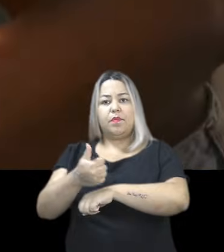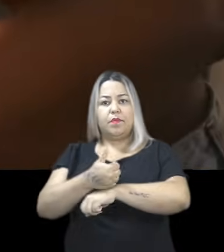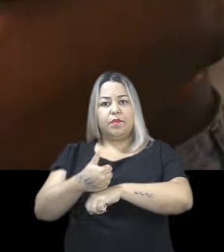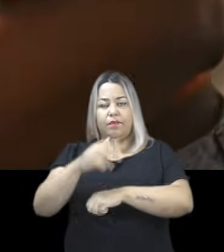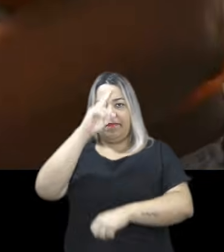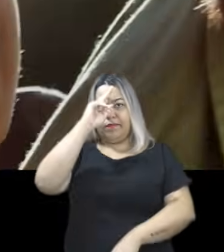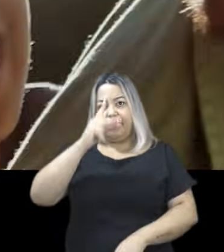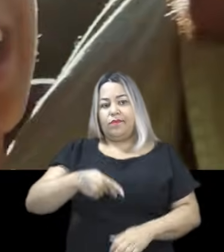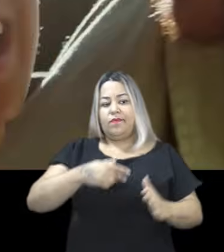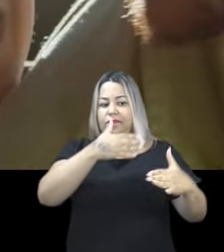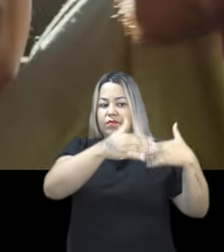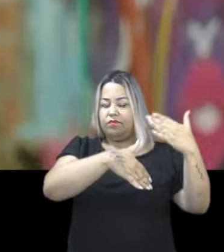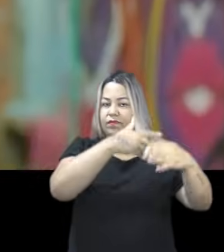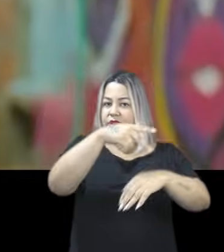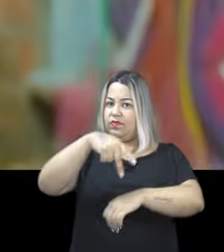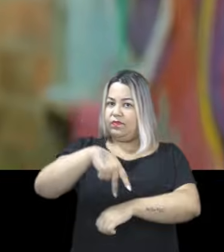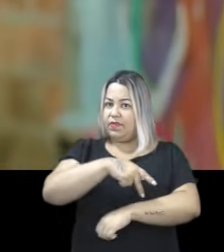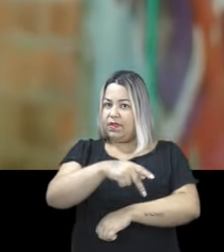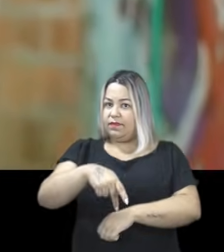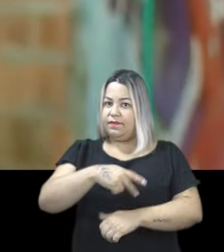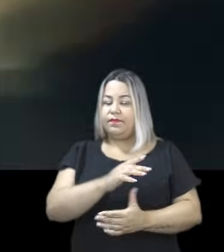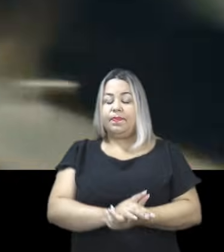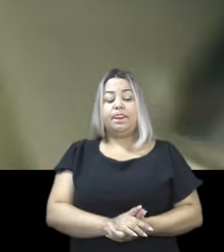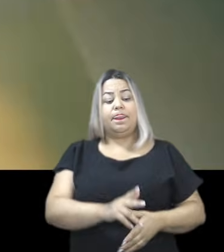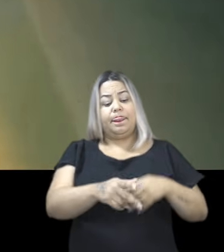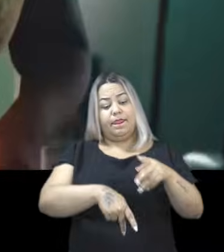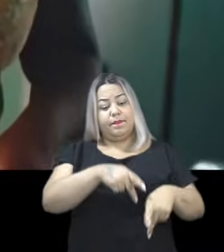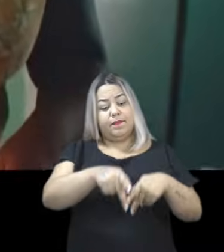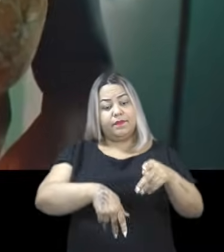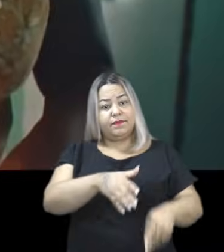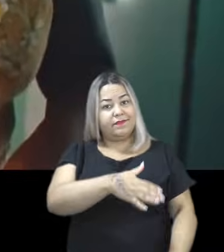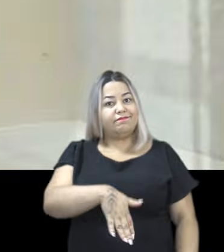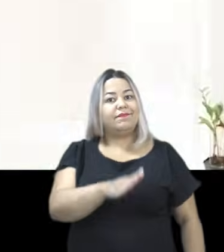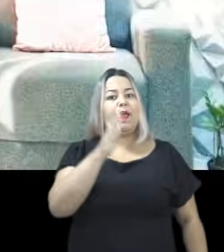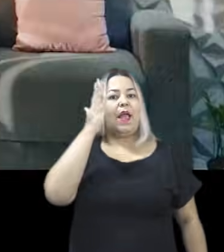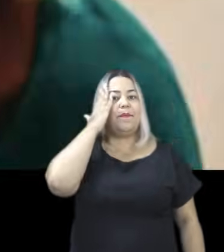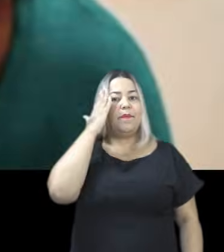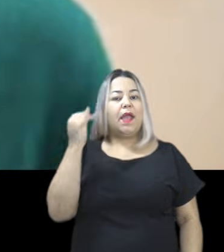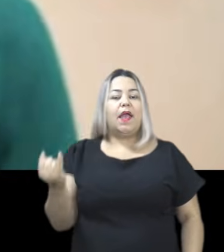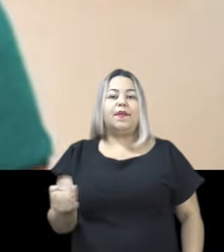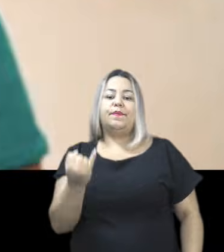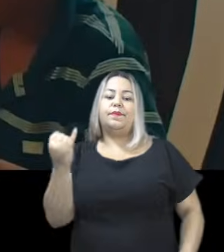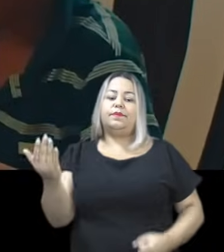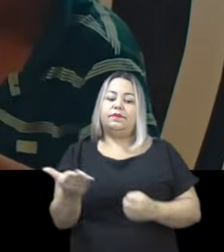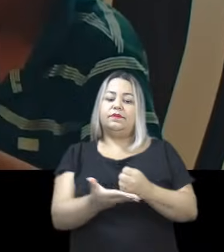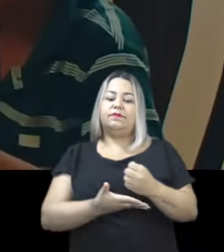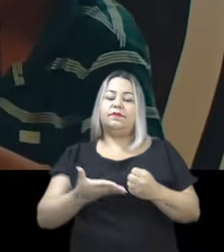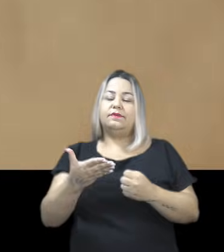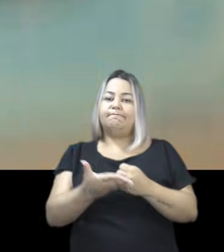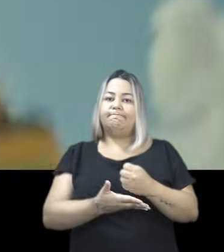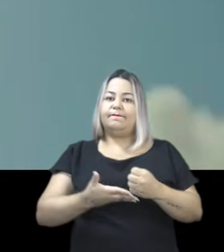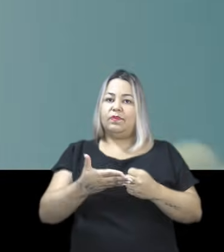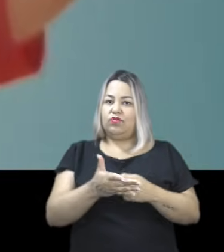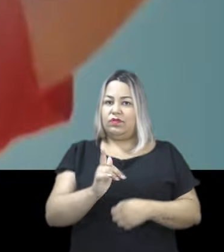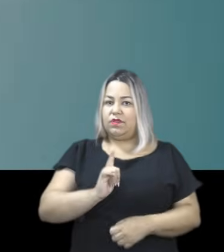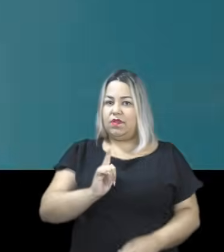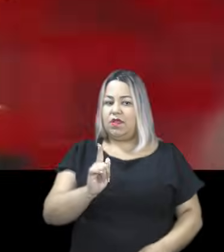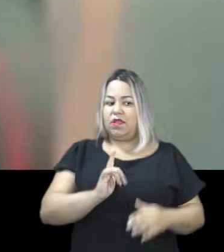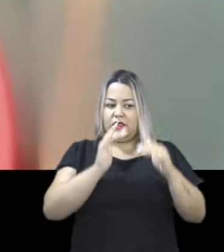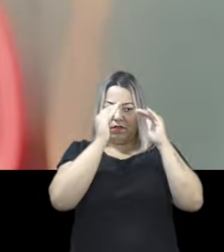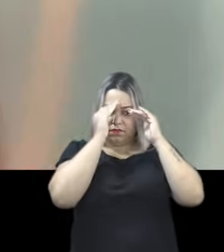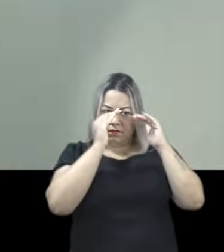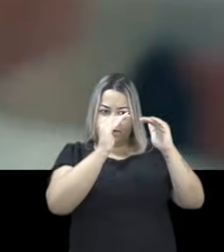para o crescimento do país. Um povo que sabe a importância de ter casa, luz, comida na mesa,